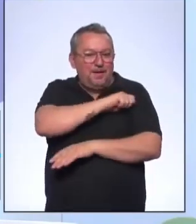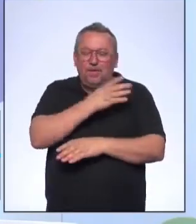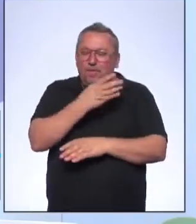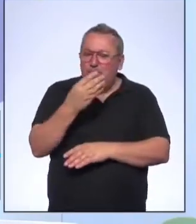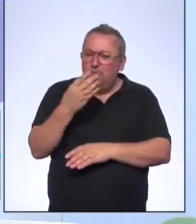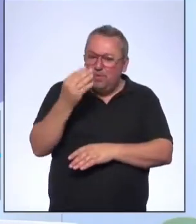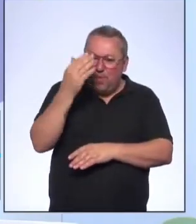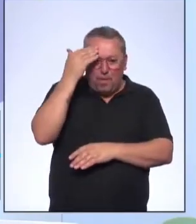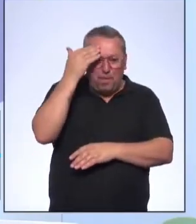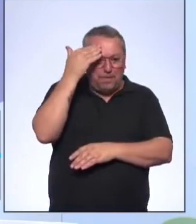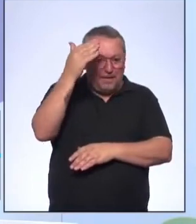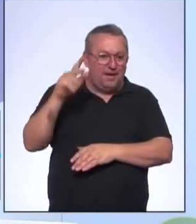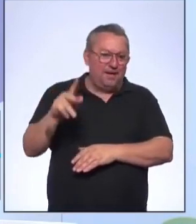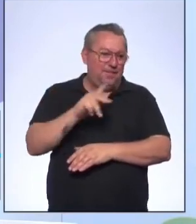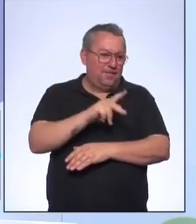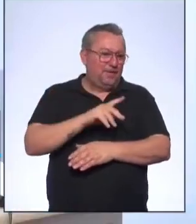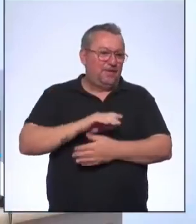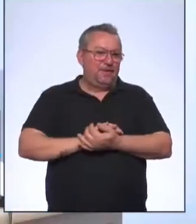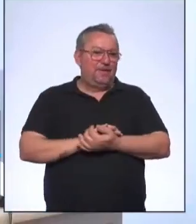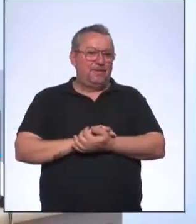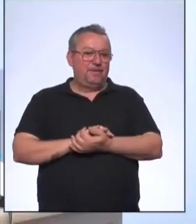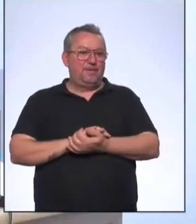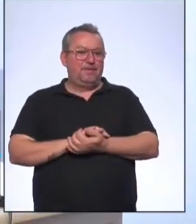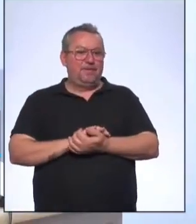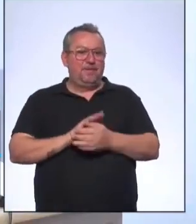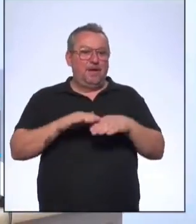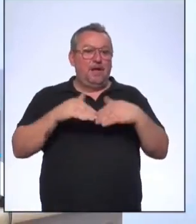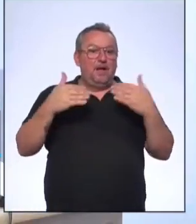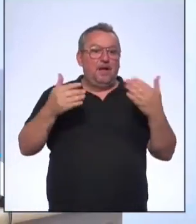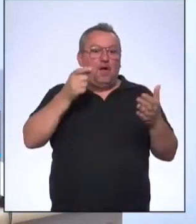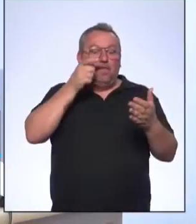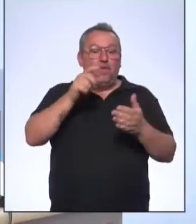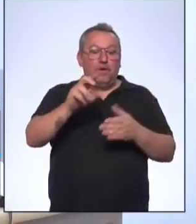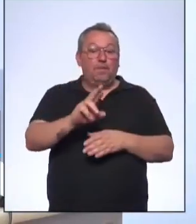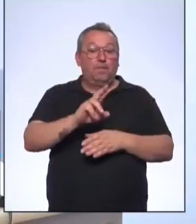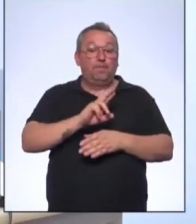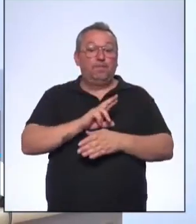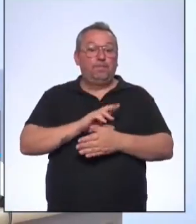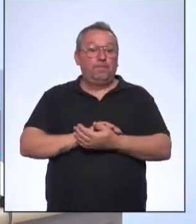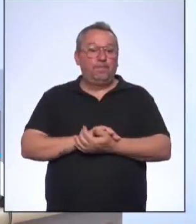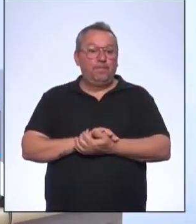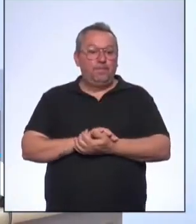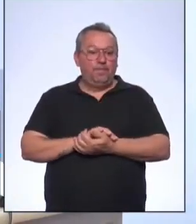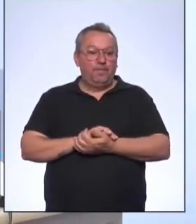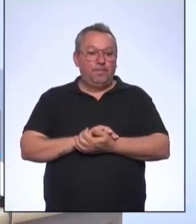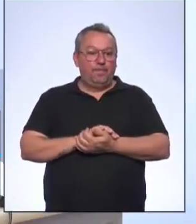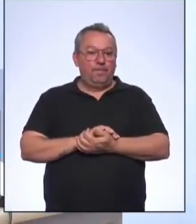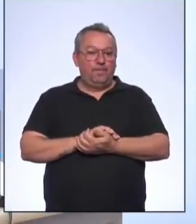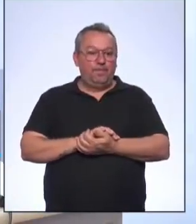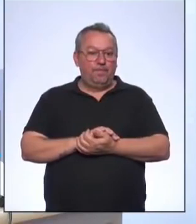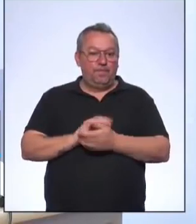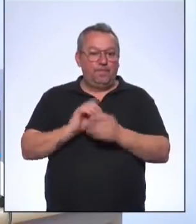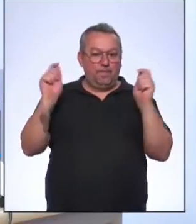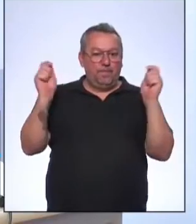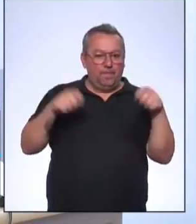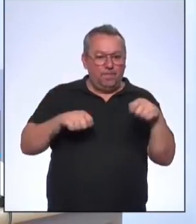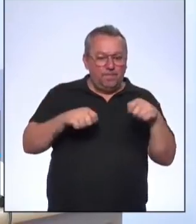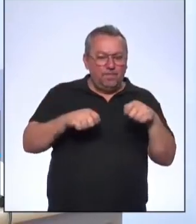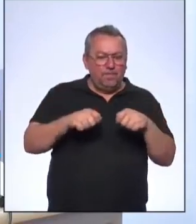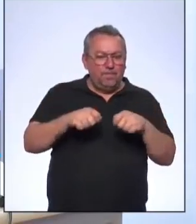obrigada, professora. A gente fica muito feliz. Muito bem. Então, vamos lá as respostas. Bora. E é possível notar